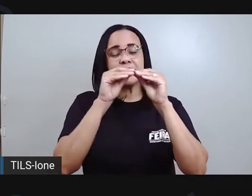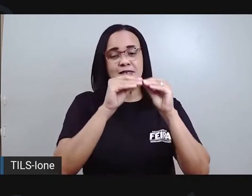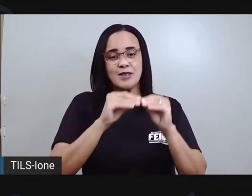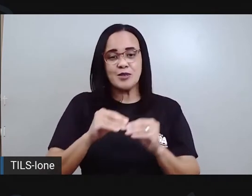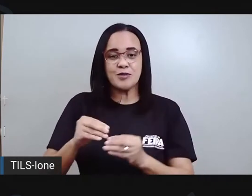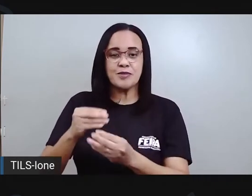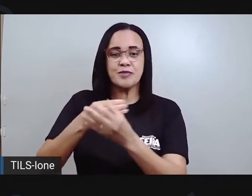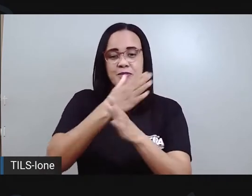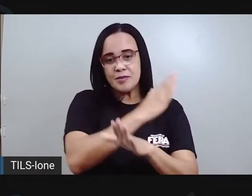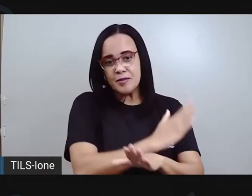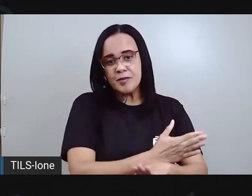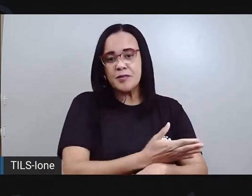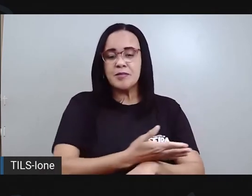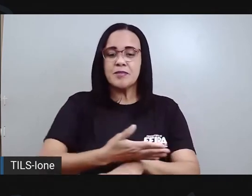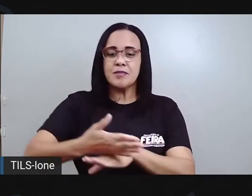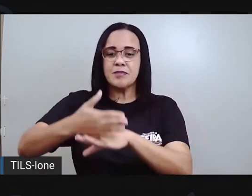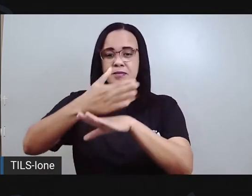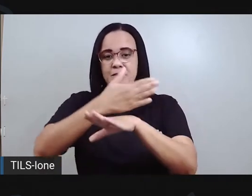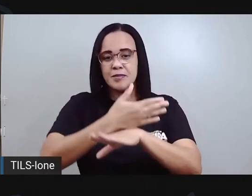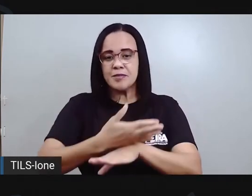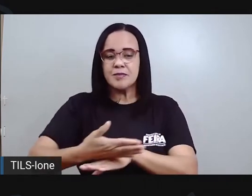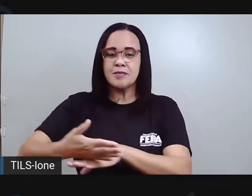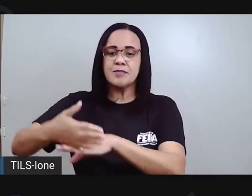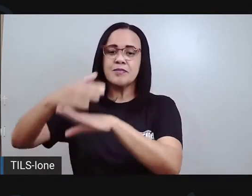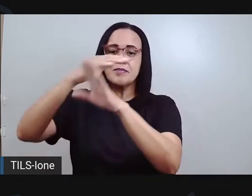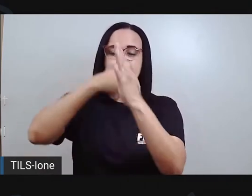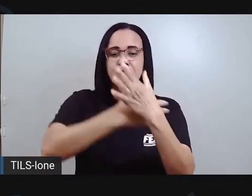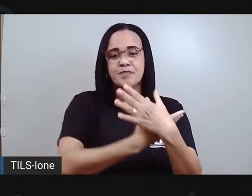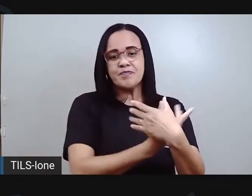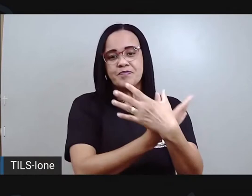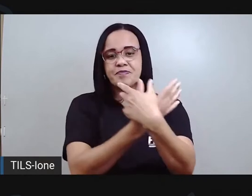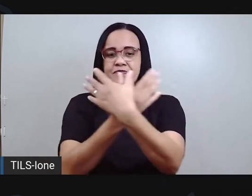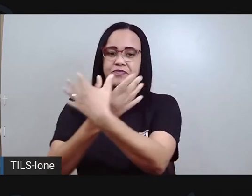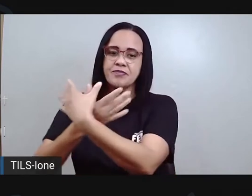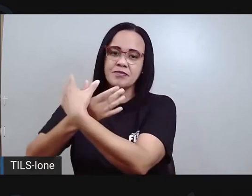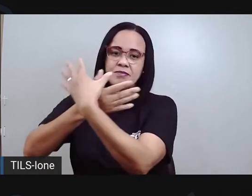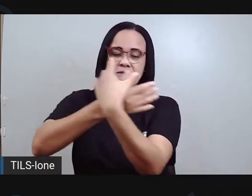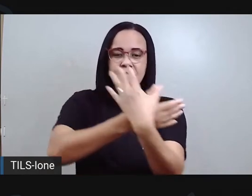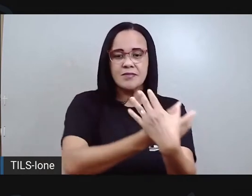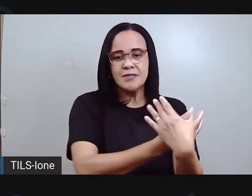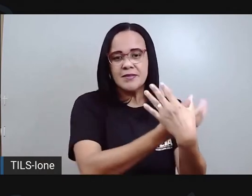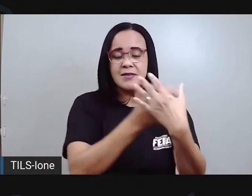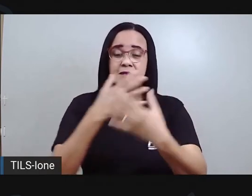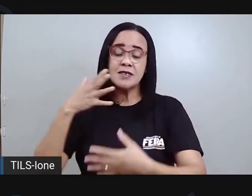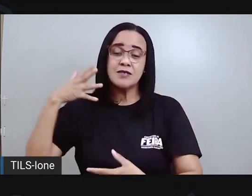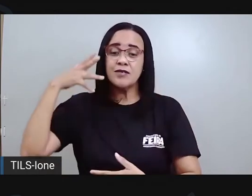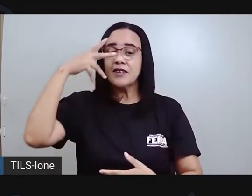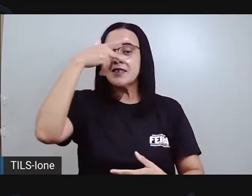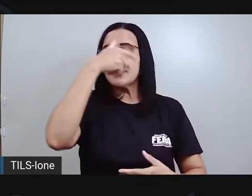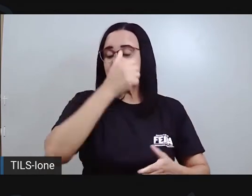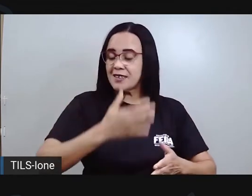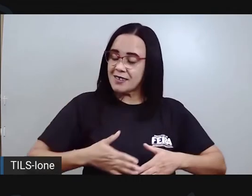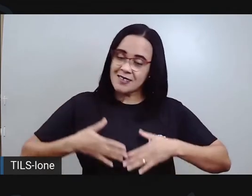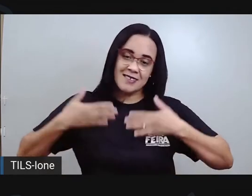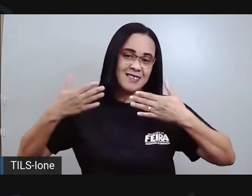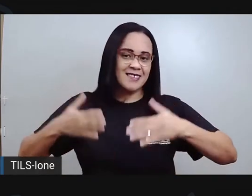escuridão. As brancas, borboletas brancas são alegres e